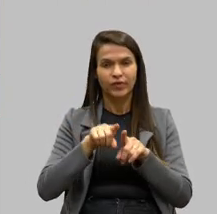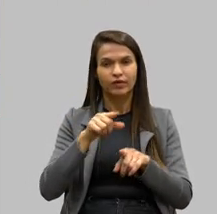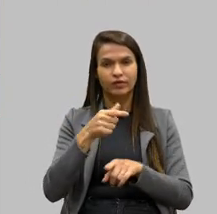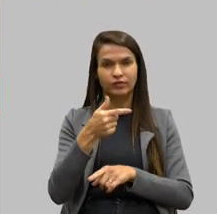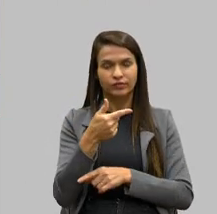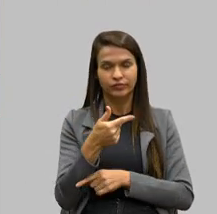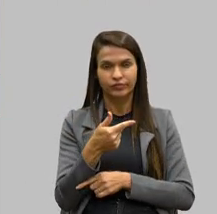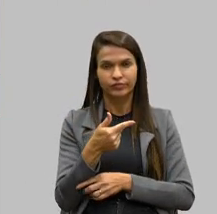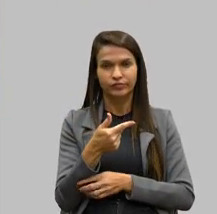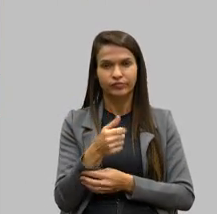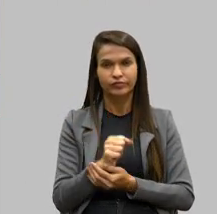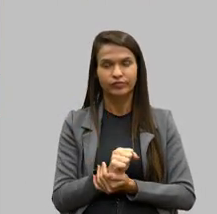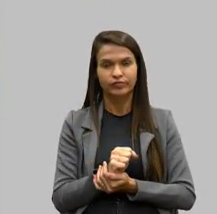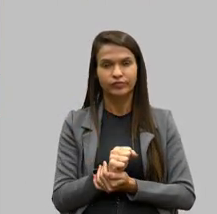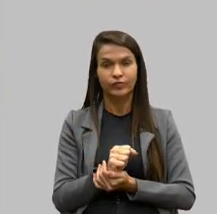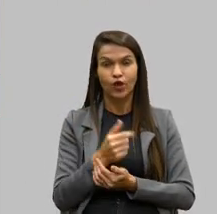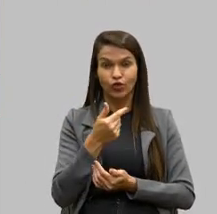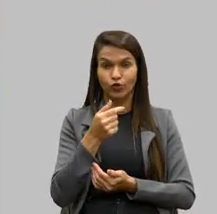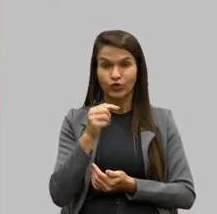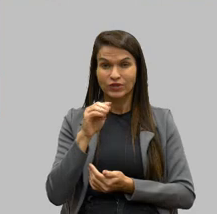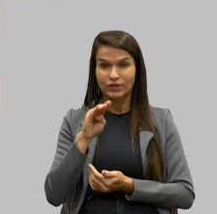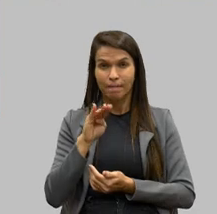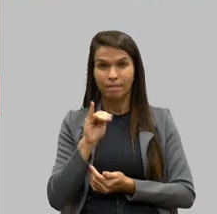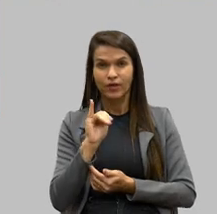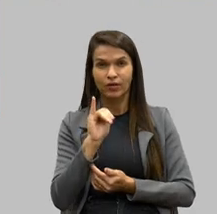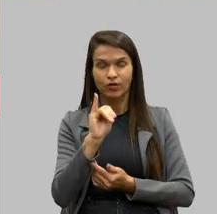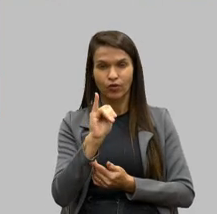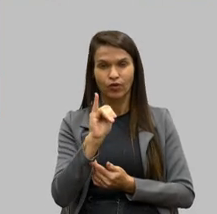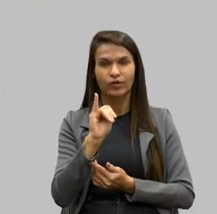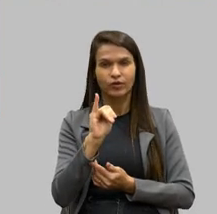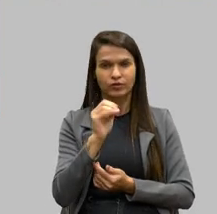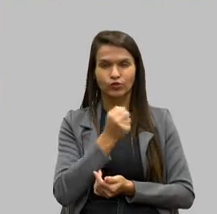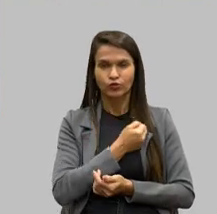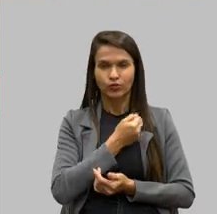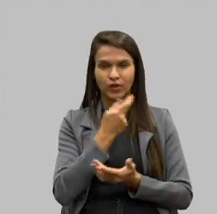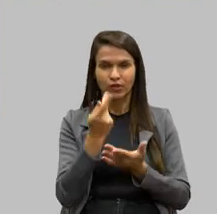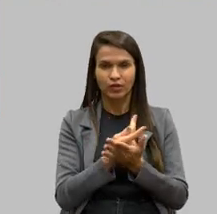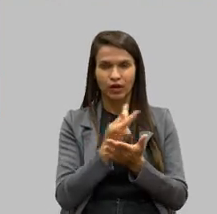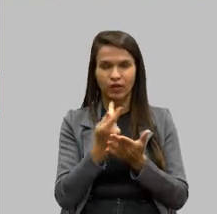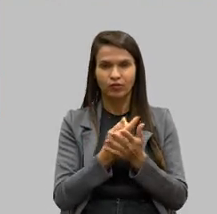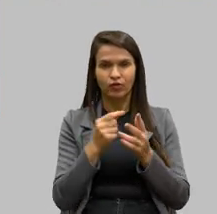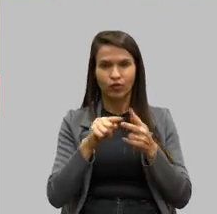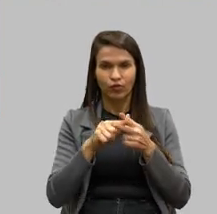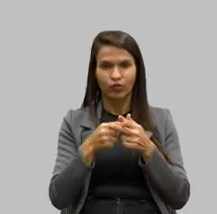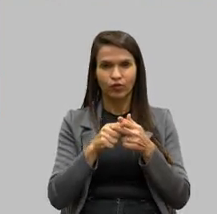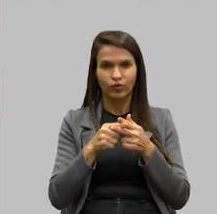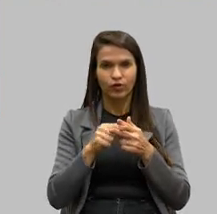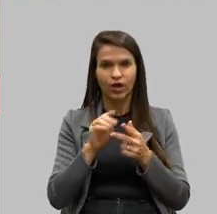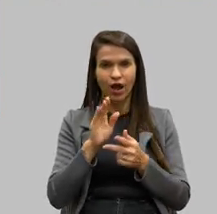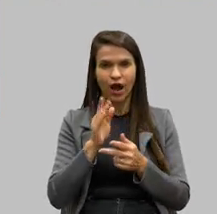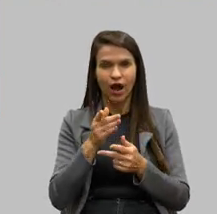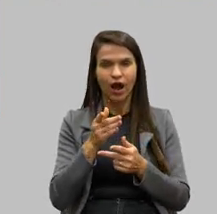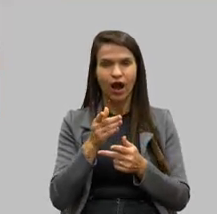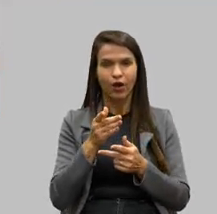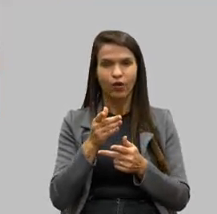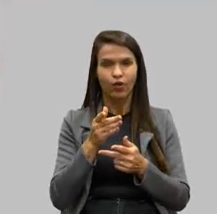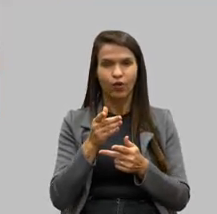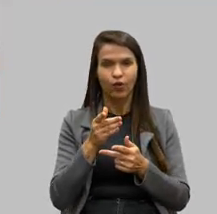bilhões. Aqui o número está errado. Deixe-me corrigir, que eu já corrijo ao vivo.